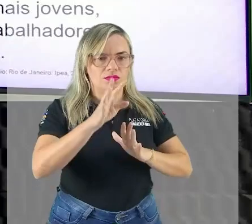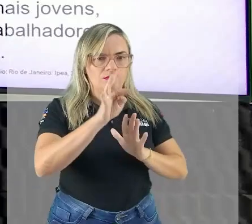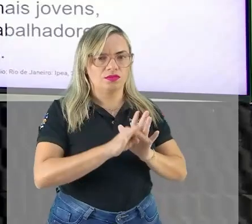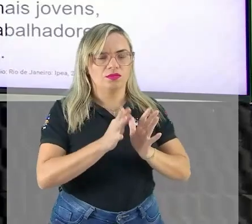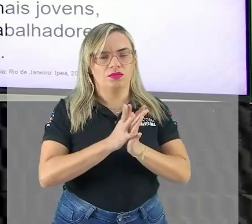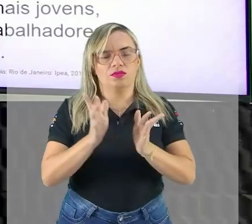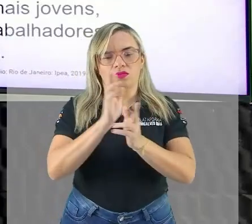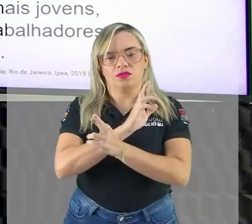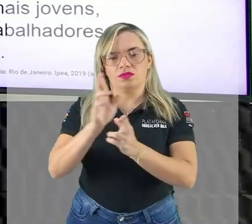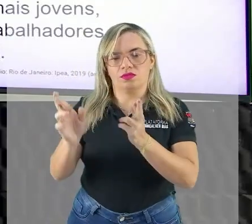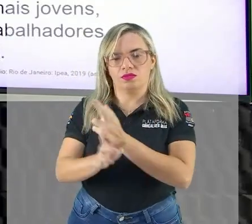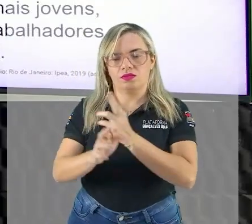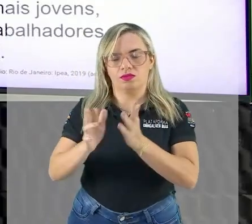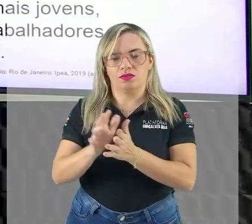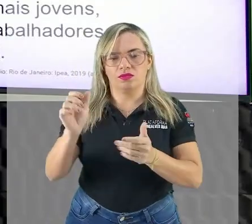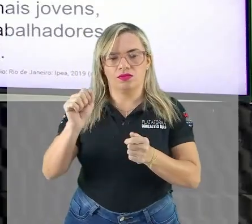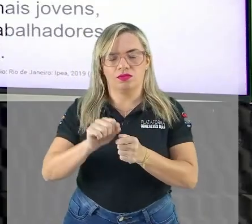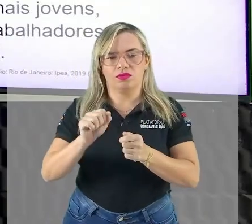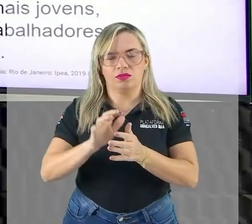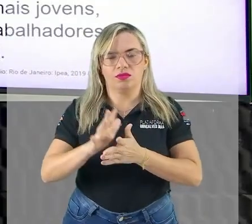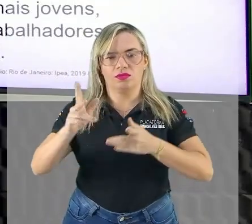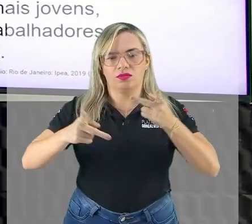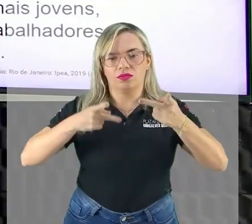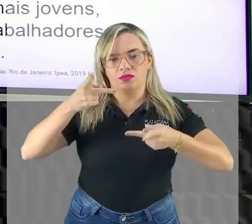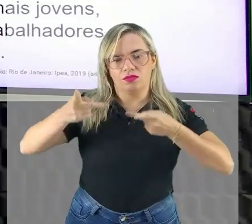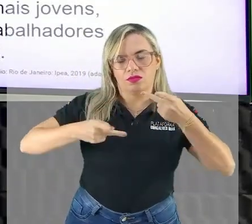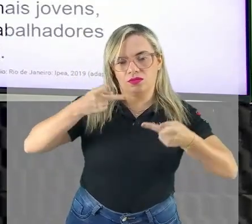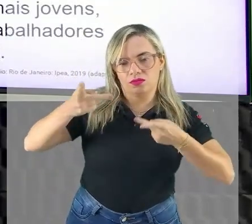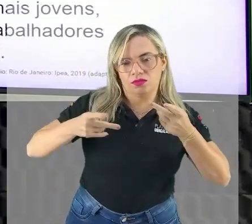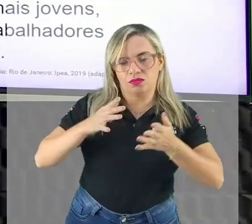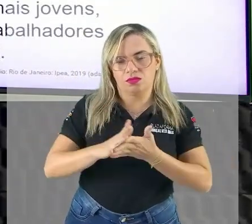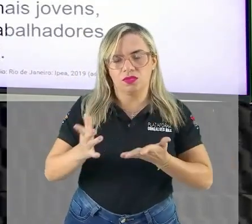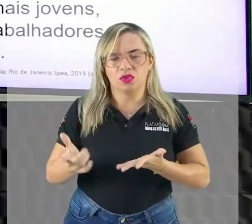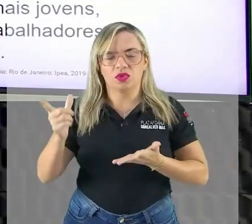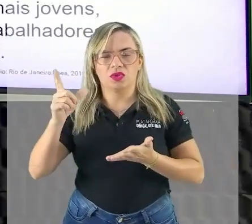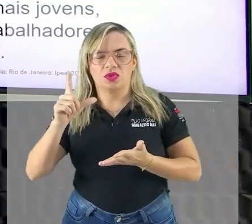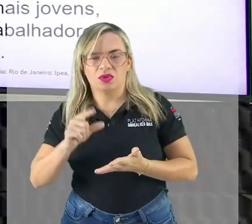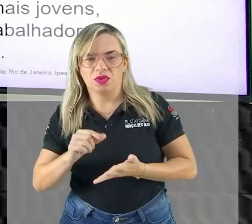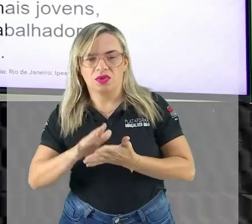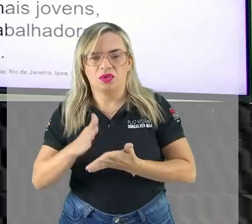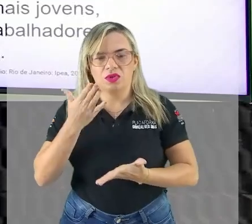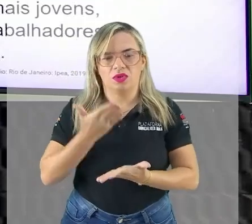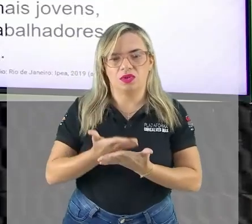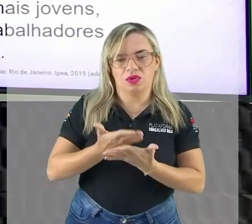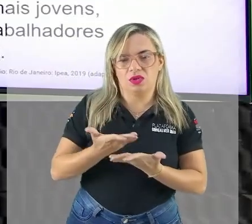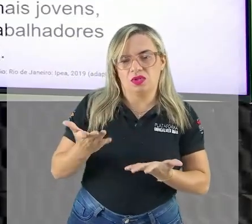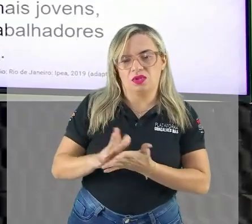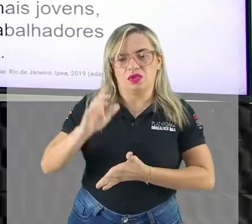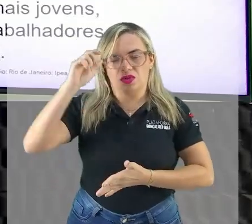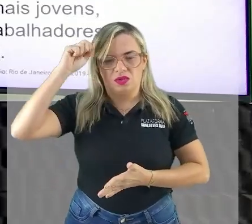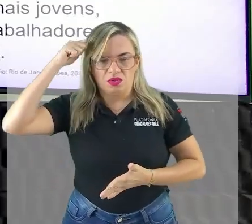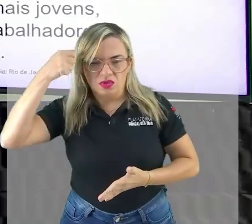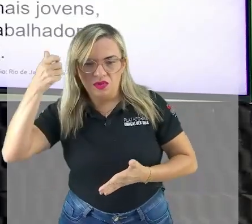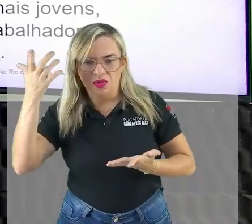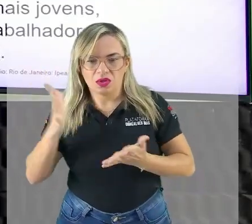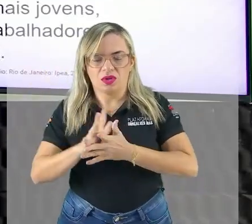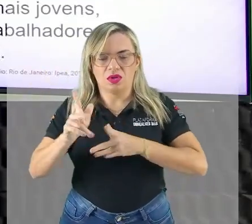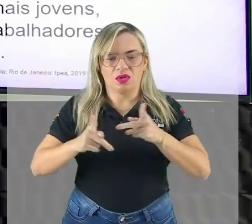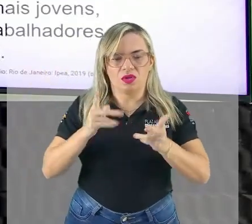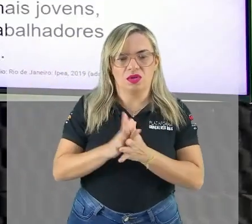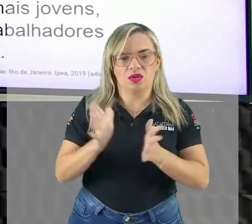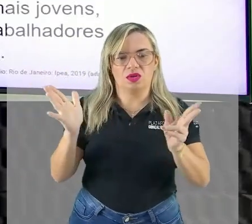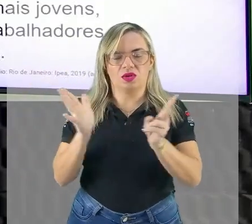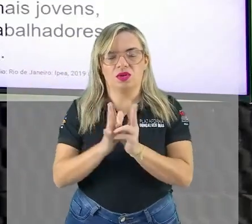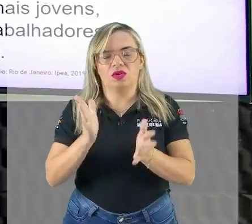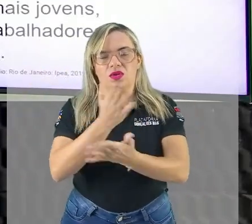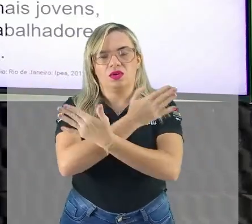relação que eles estão fazendo, Que ele fala, que os menos escolarizados, negros e a população indígena, desempregados, eles são o